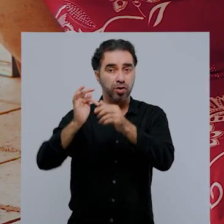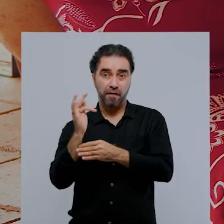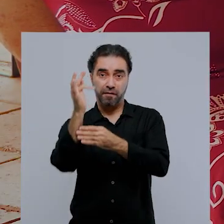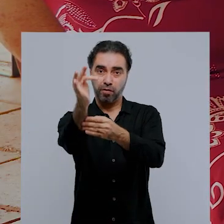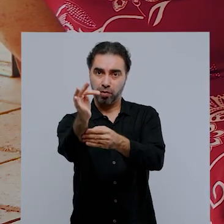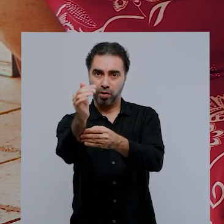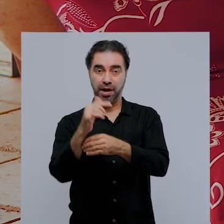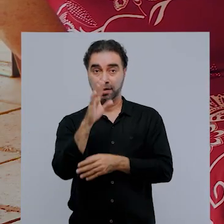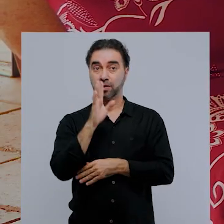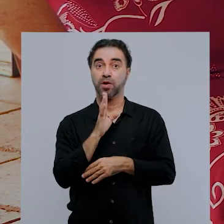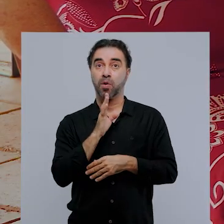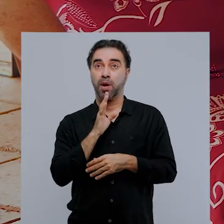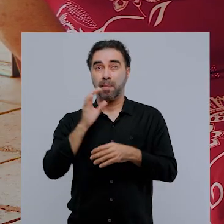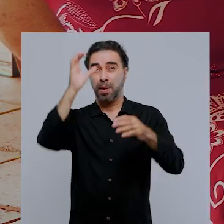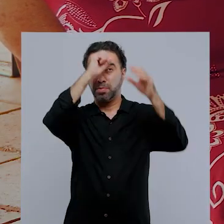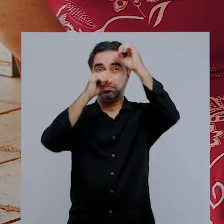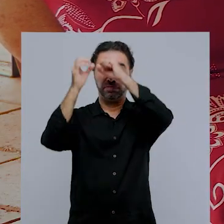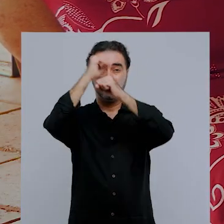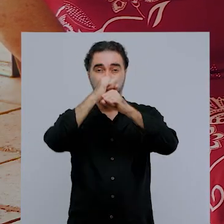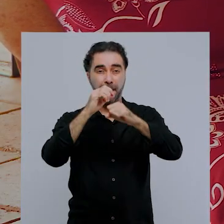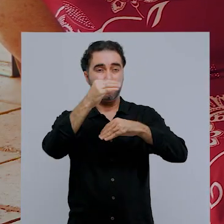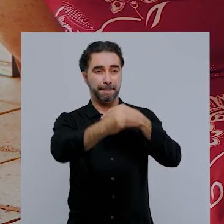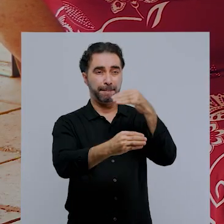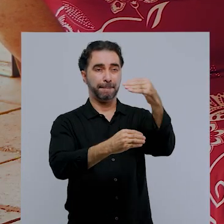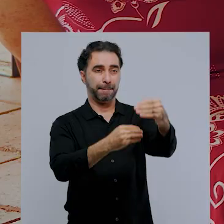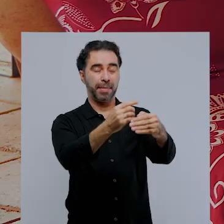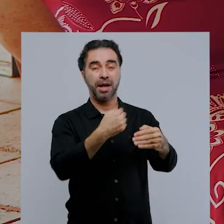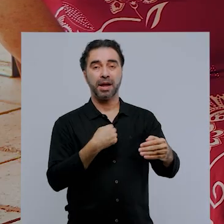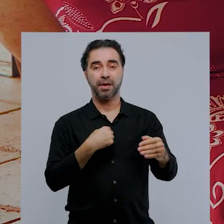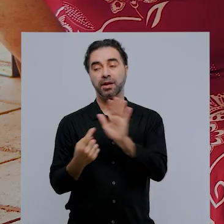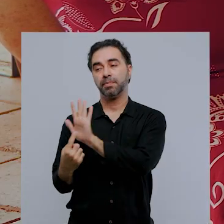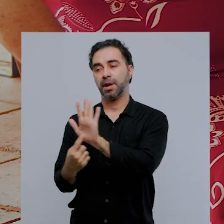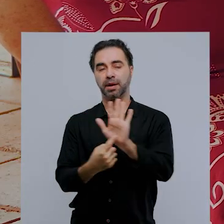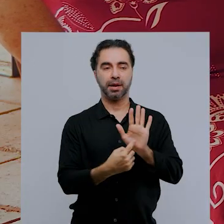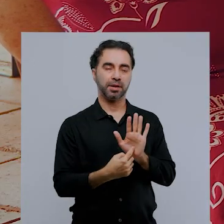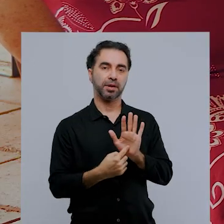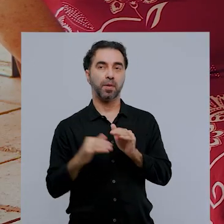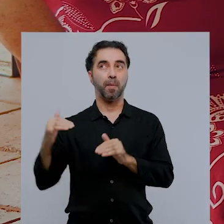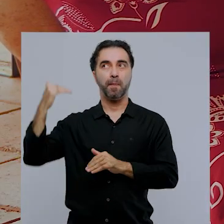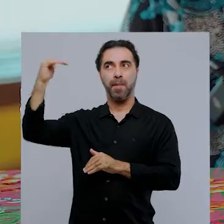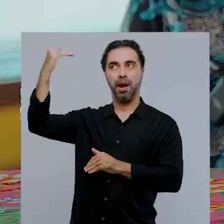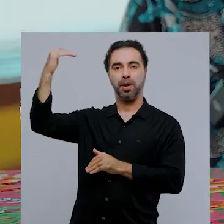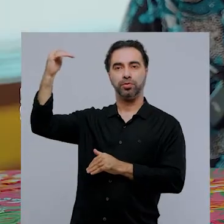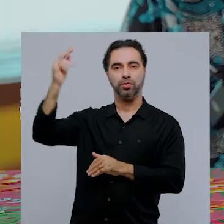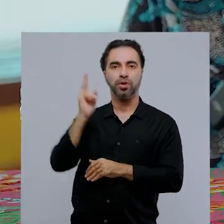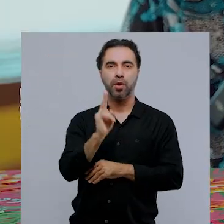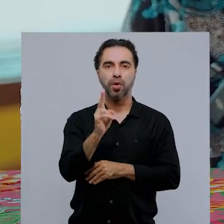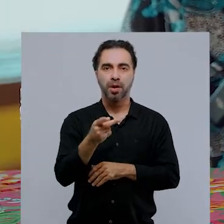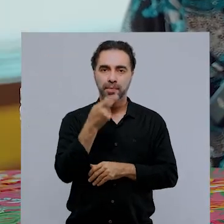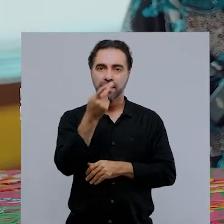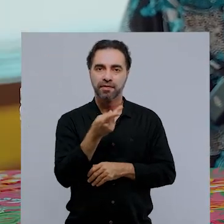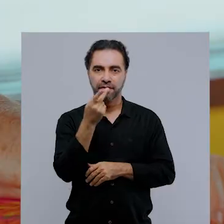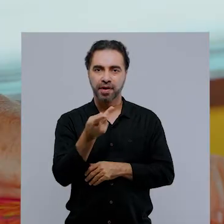esse conhecimento vai passando. E aí, como eu atendo também aqui, né, às vezes os mais adultos, eu sempre comento